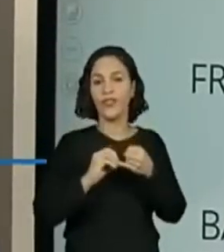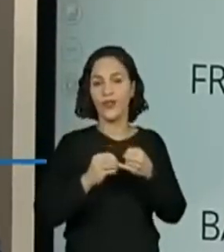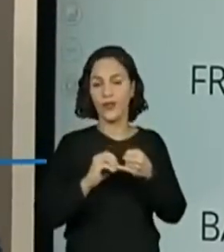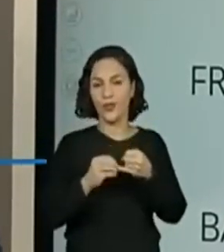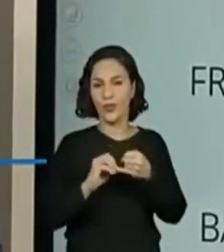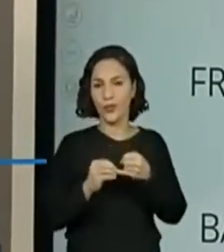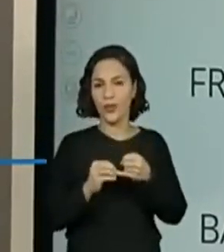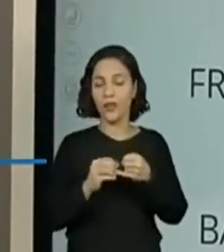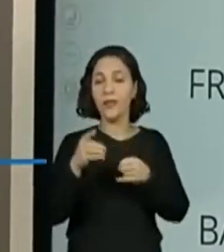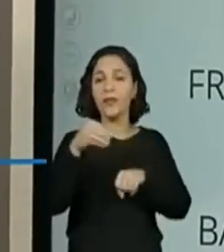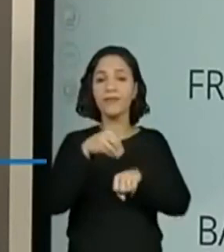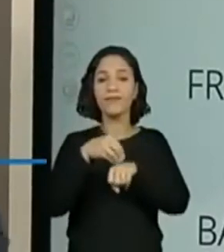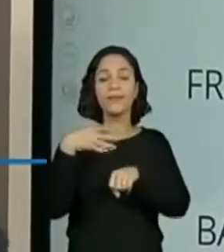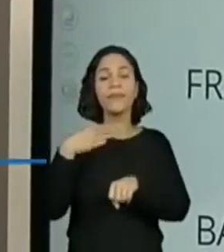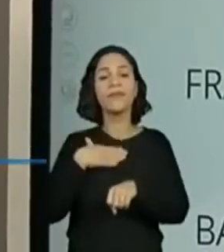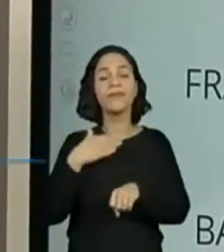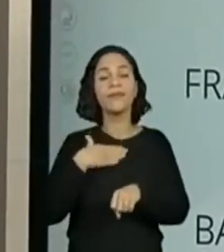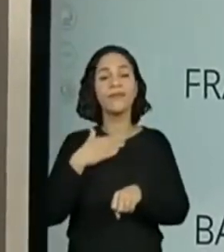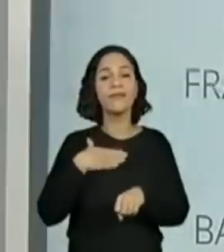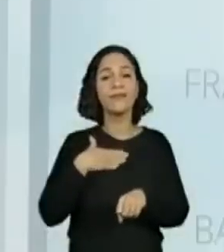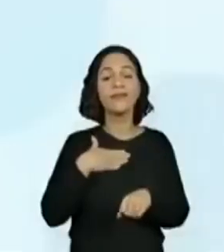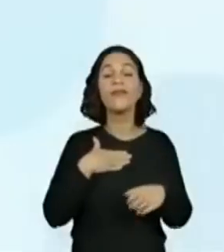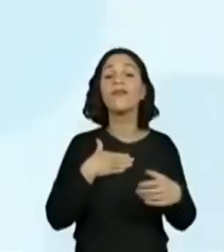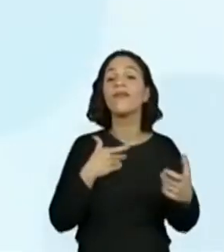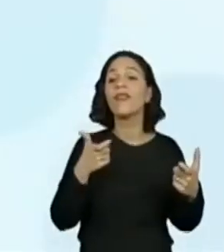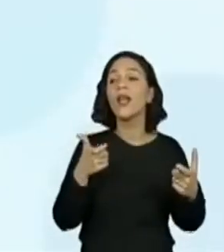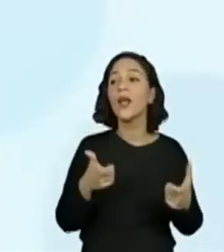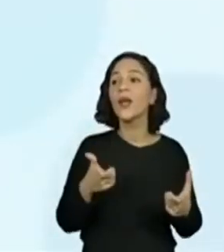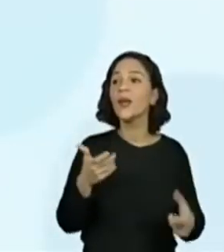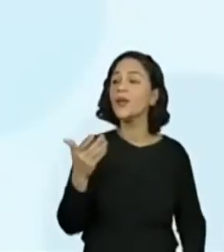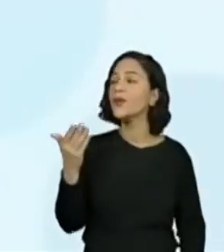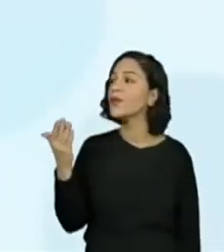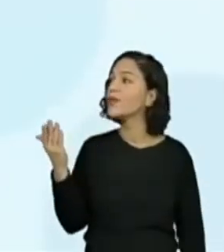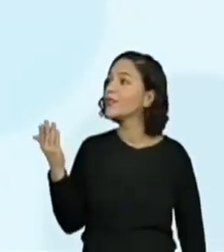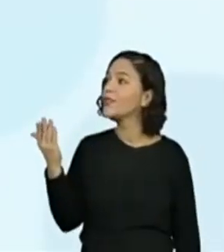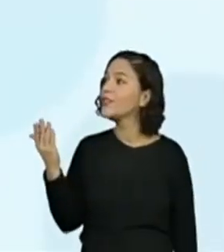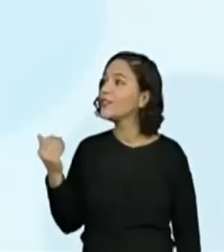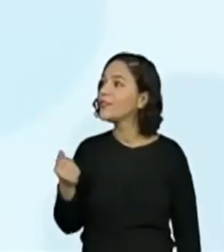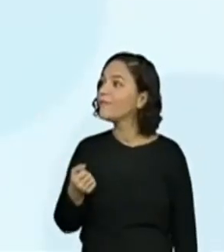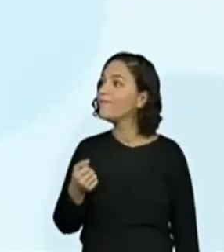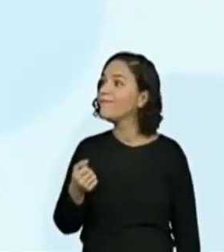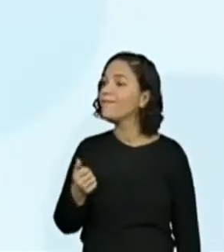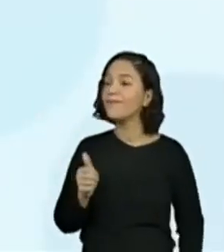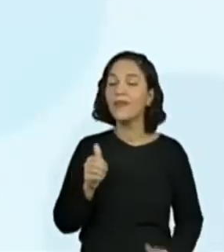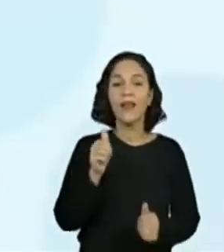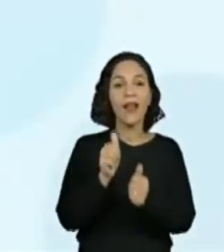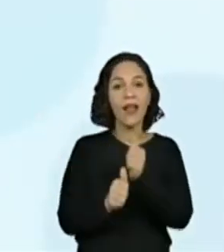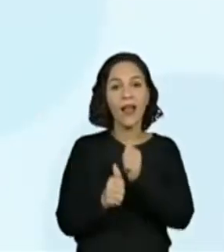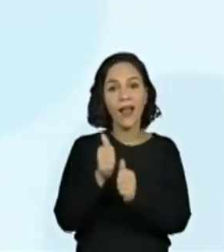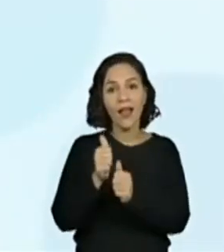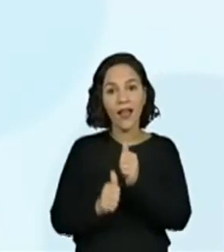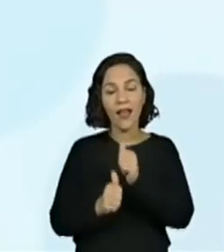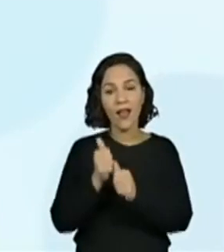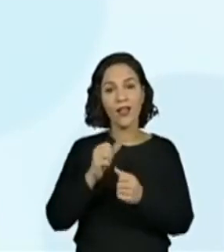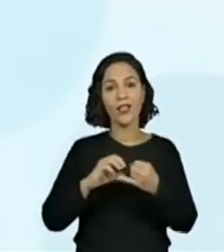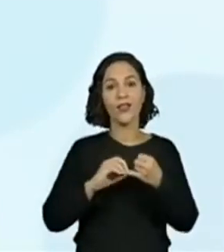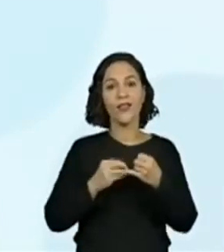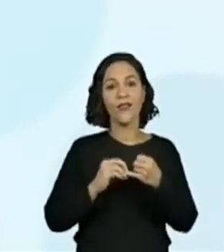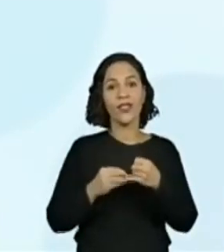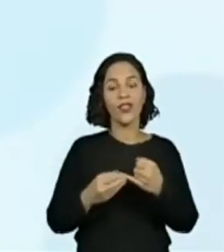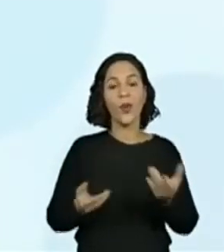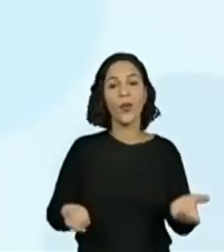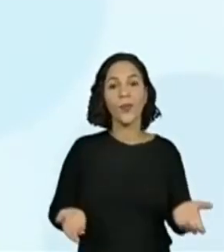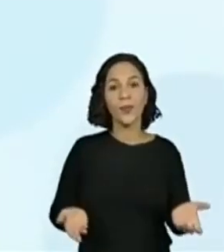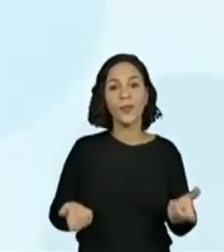vocês podem dar para a professora Kelly, para a professora Vivi, de onde está escrito arroz com